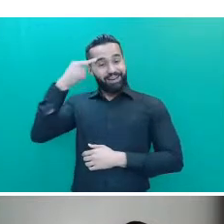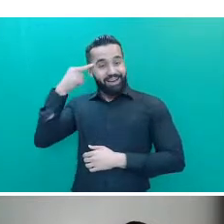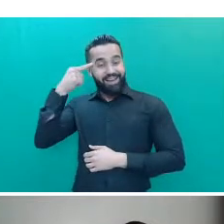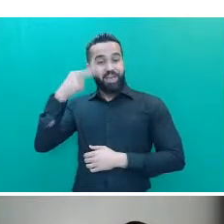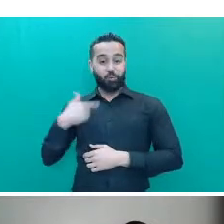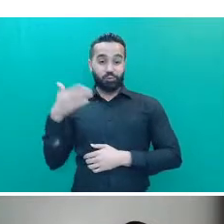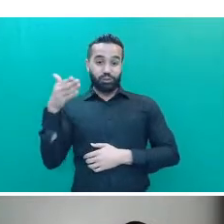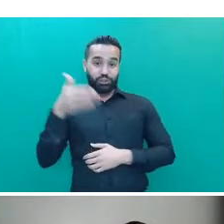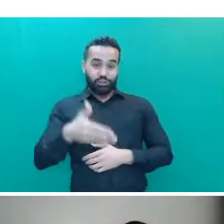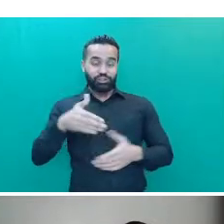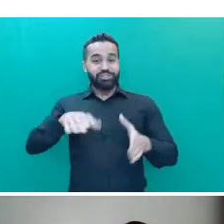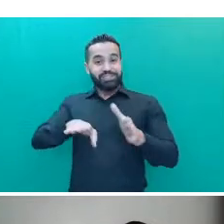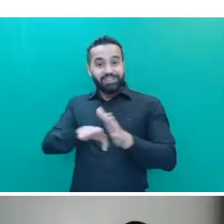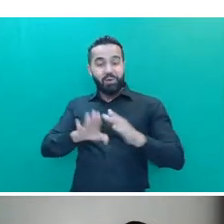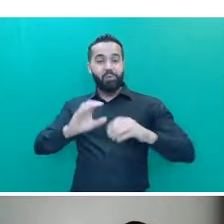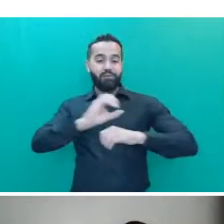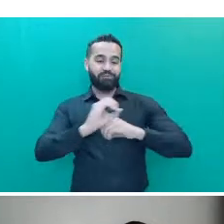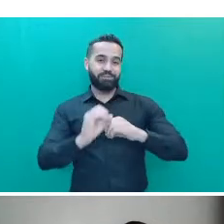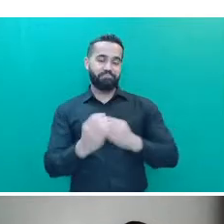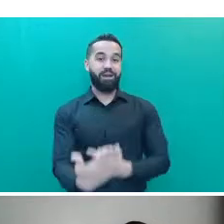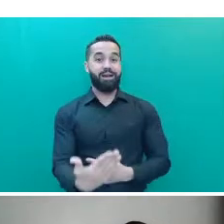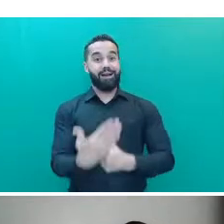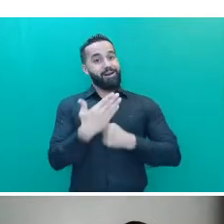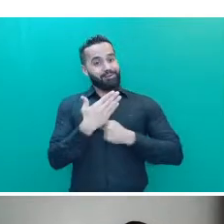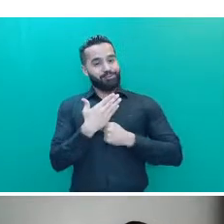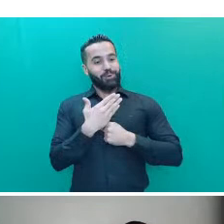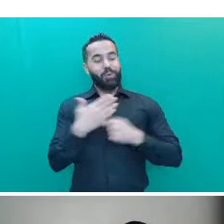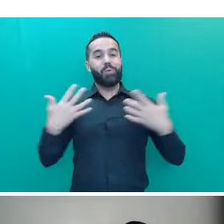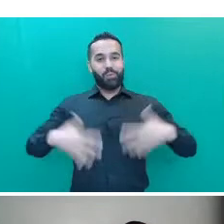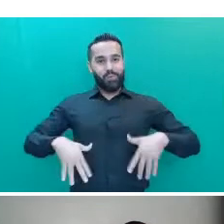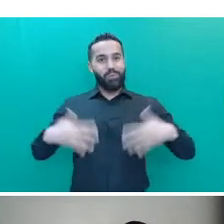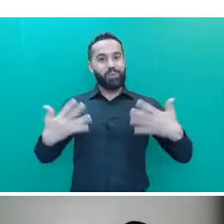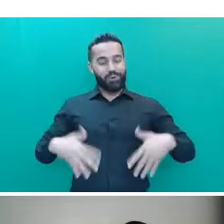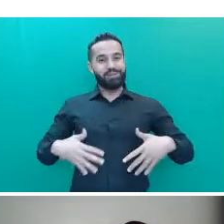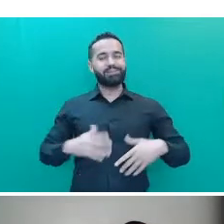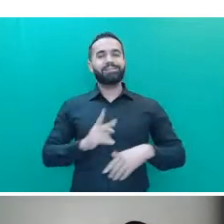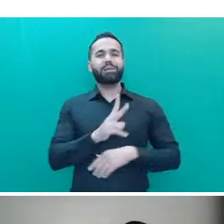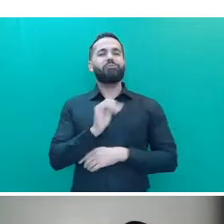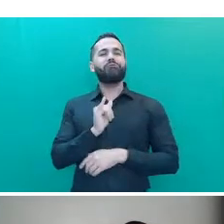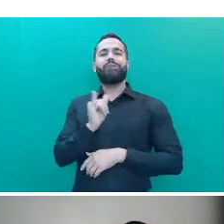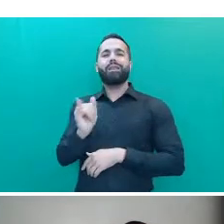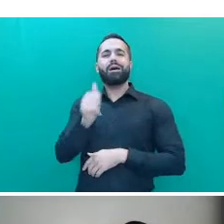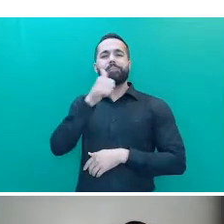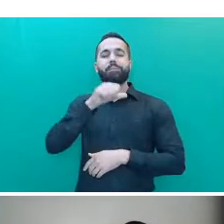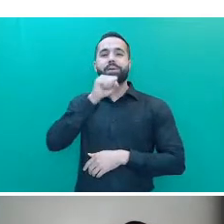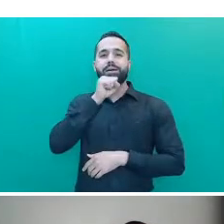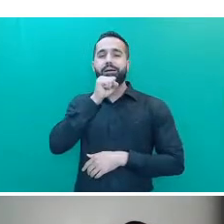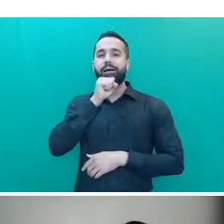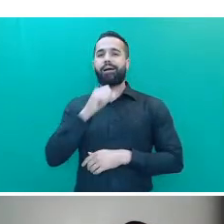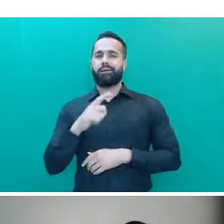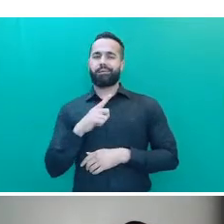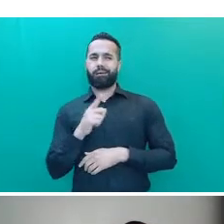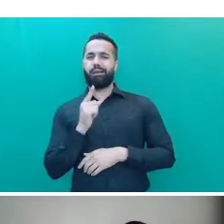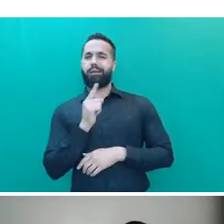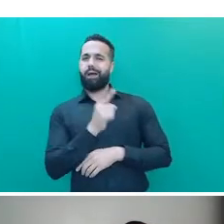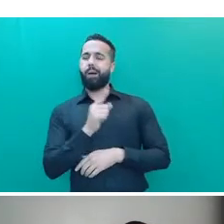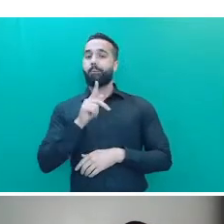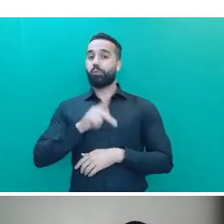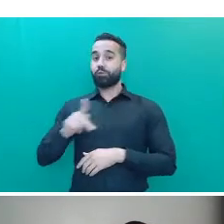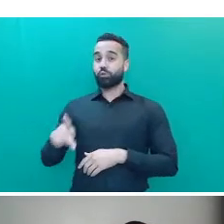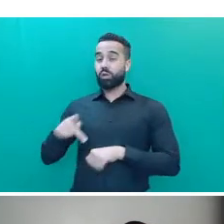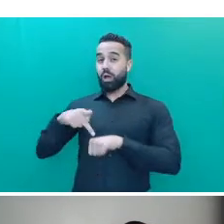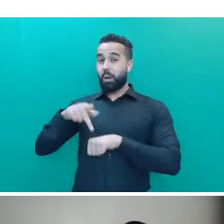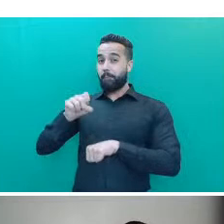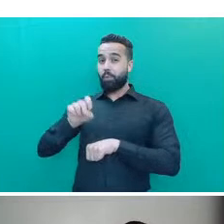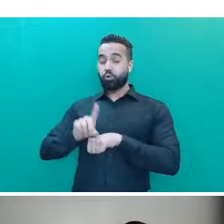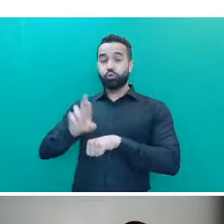E dizia, né, assim, então, eu pensava, eu falava com a minha mãe é prova disso, eu falava, mãe, tem uma professora lá, ela já é pós-doutora, o que que ela tá olhando